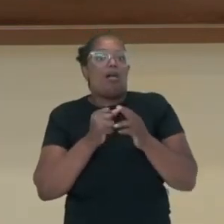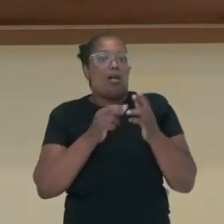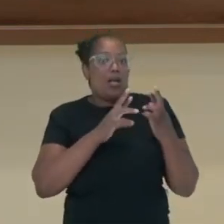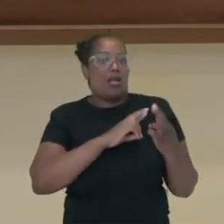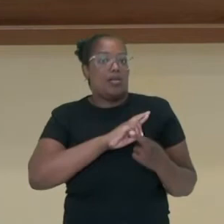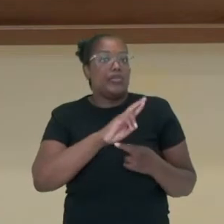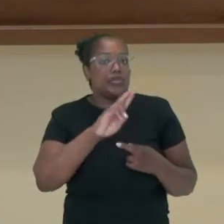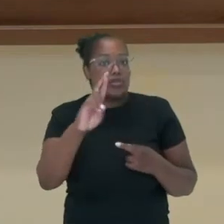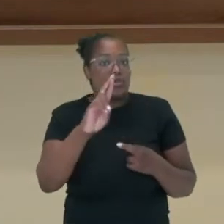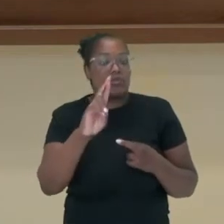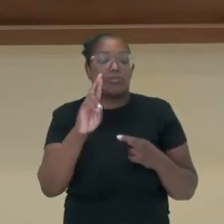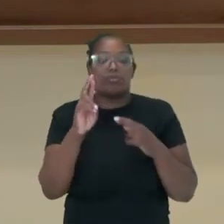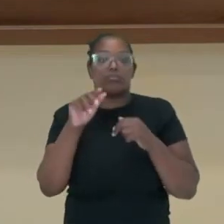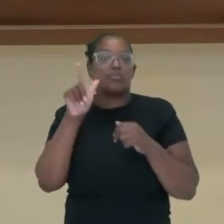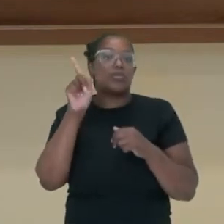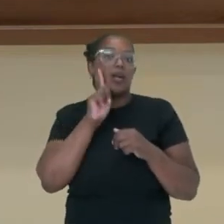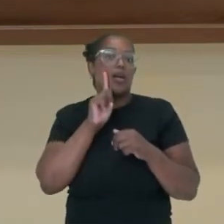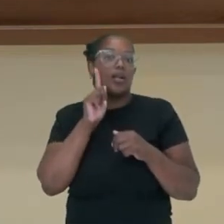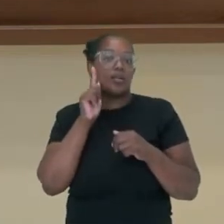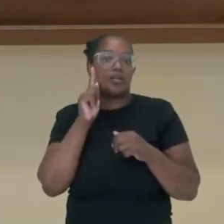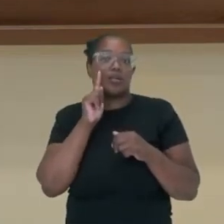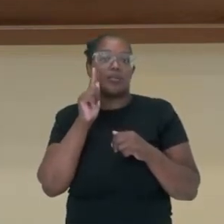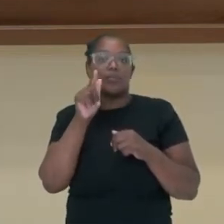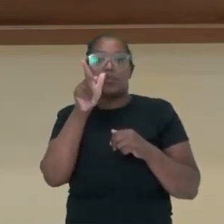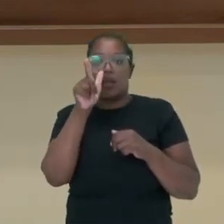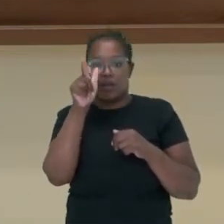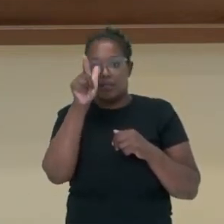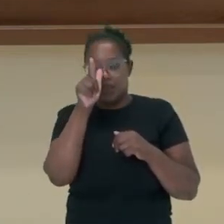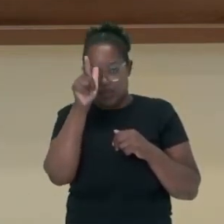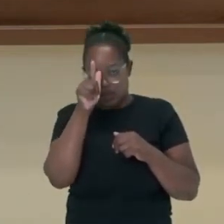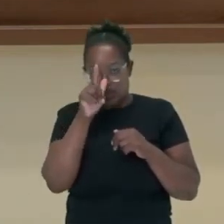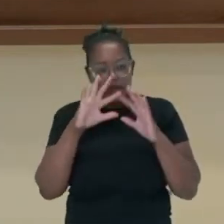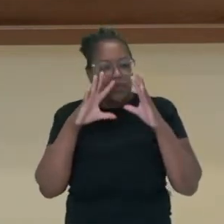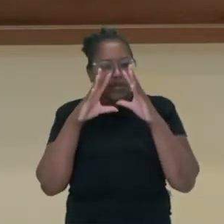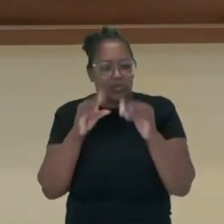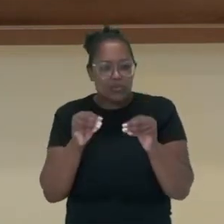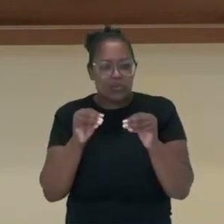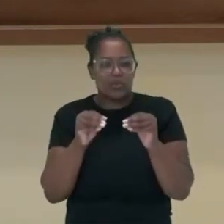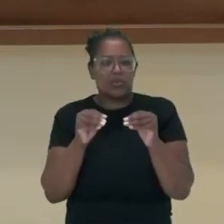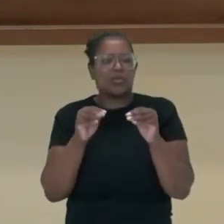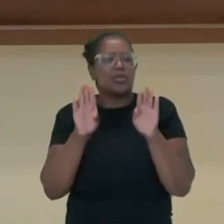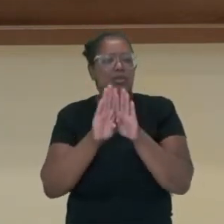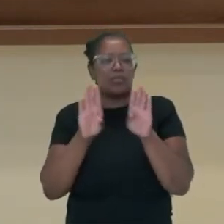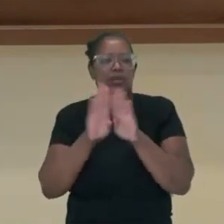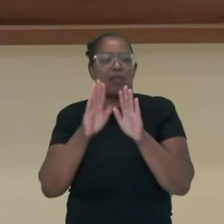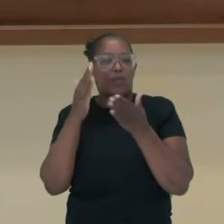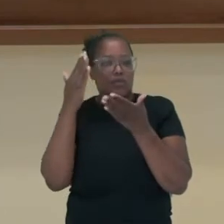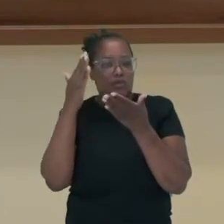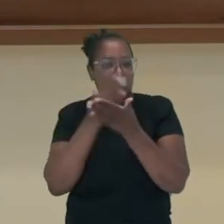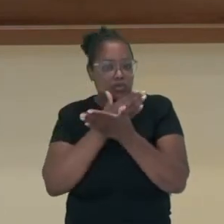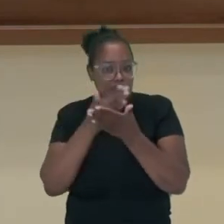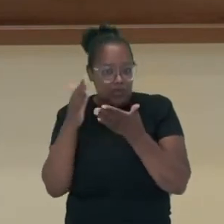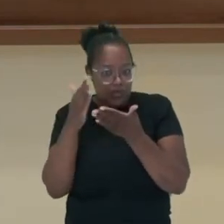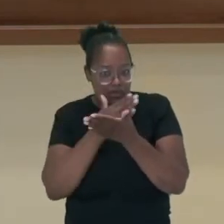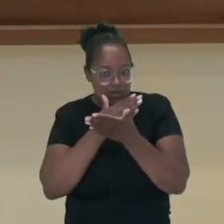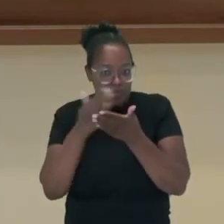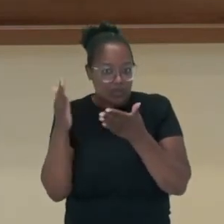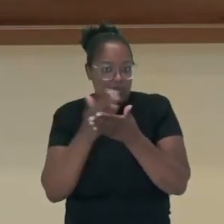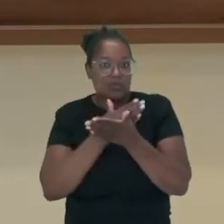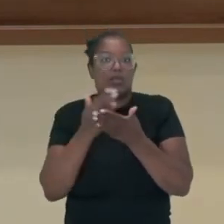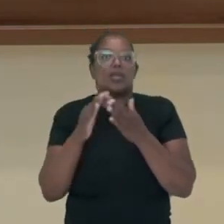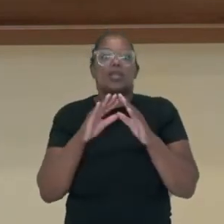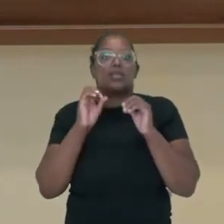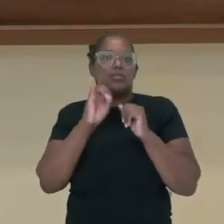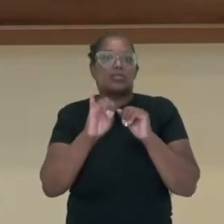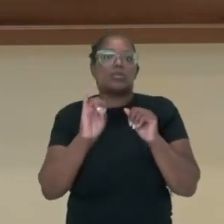controle, obviamente, se estendeu por mais um tempo e só foi literalmente dividido quando as